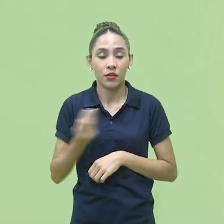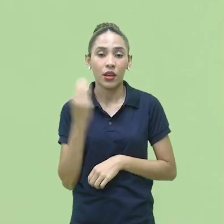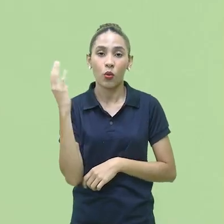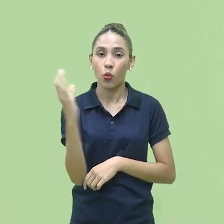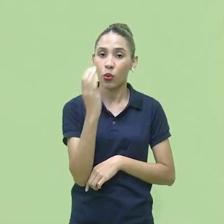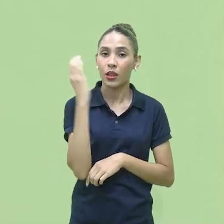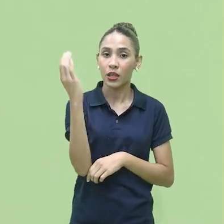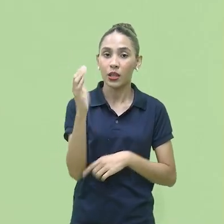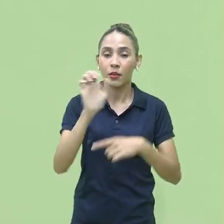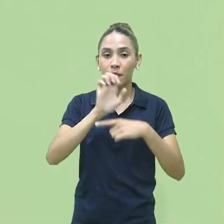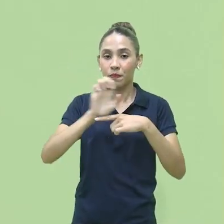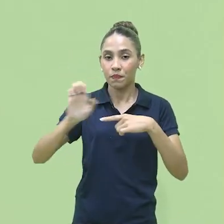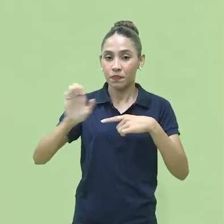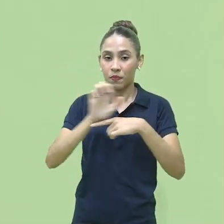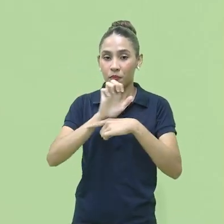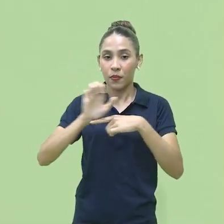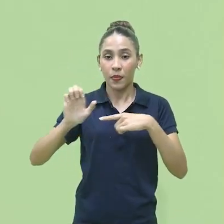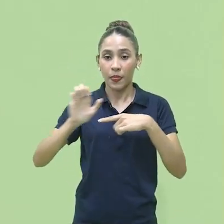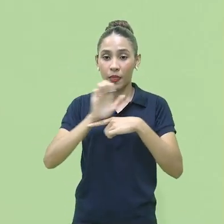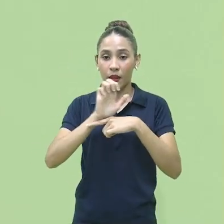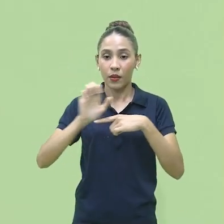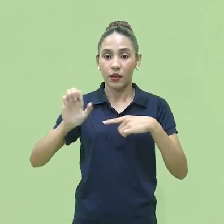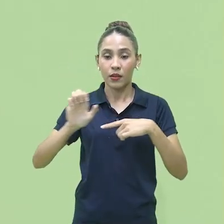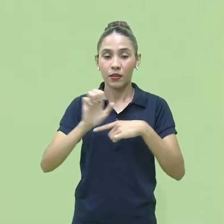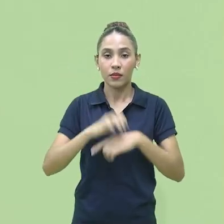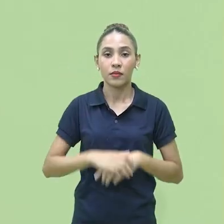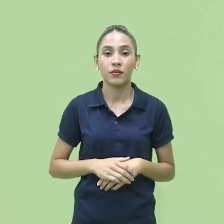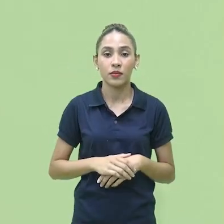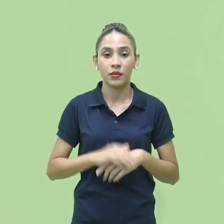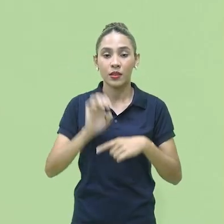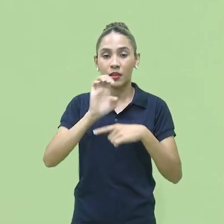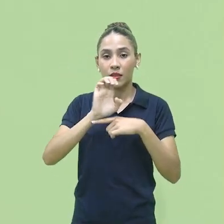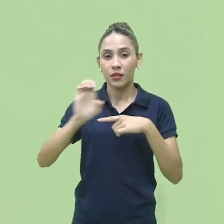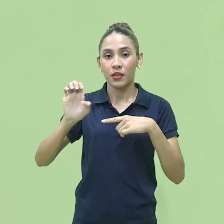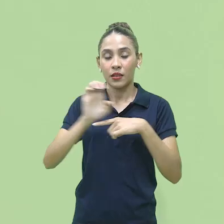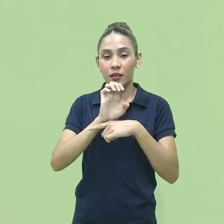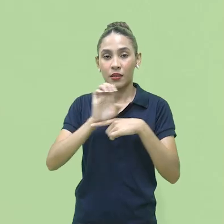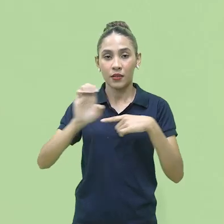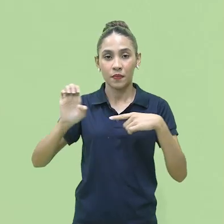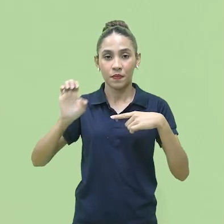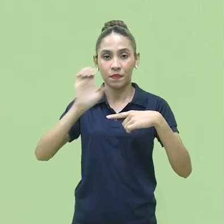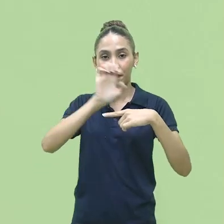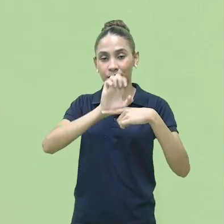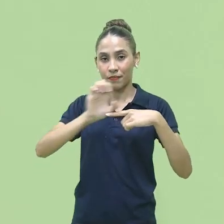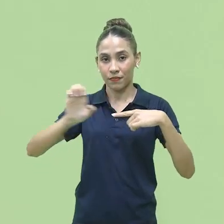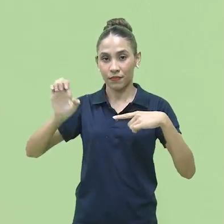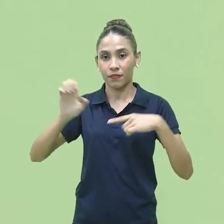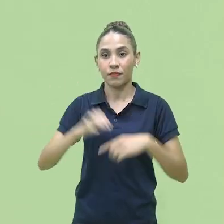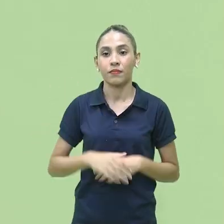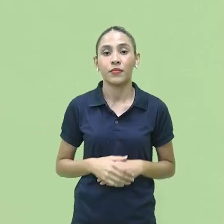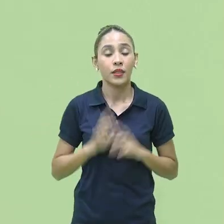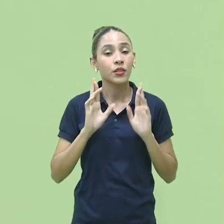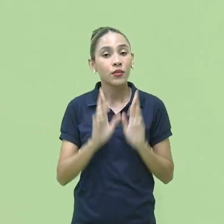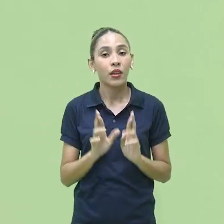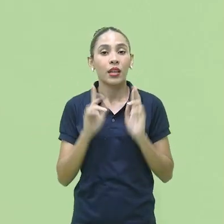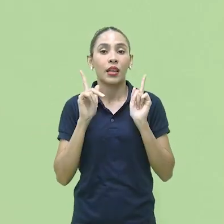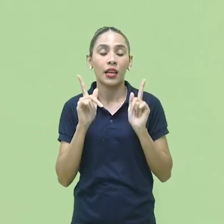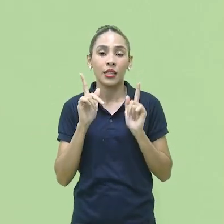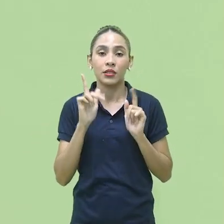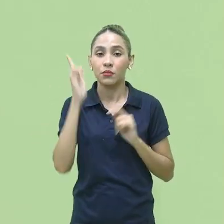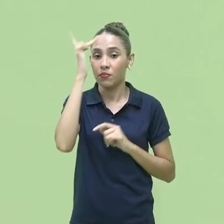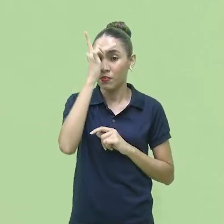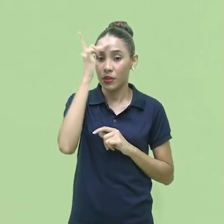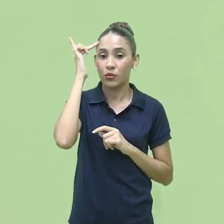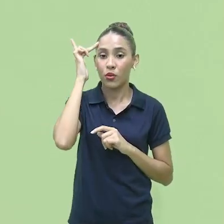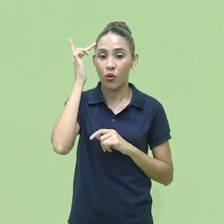que fica permeando aí pelas proximidades da linha do Equador. Diferente de